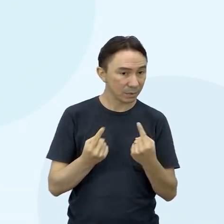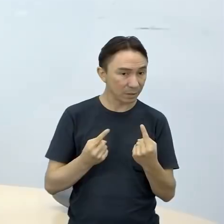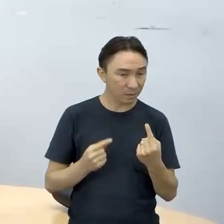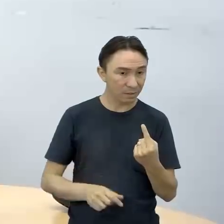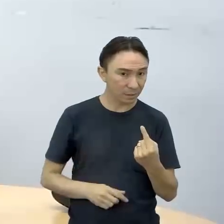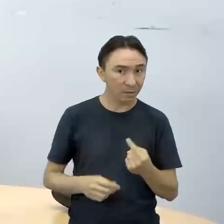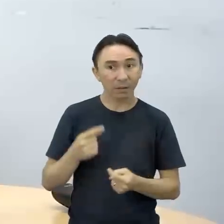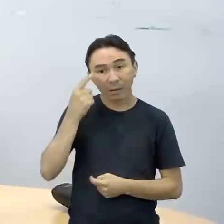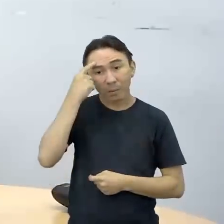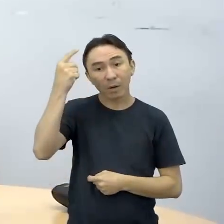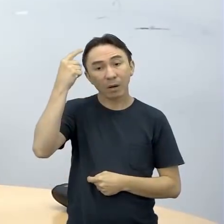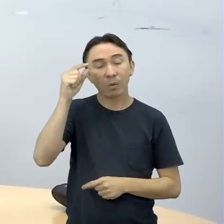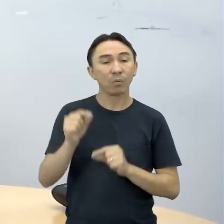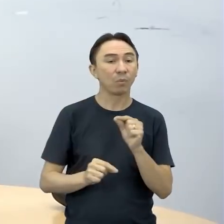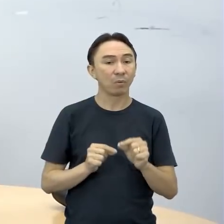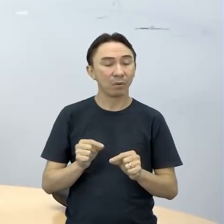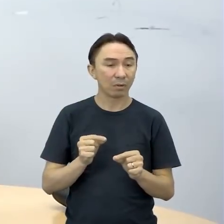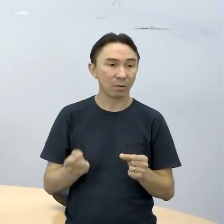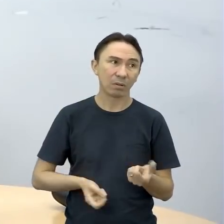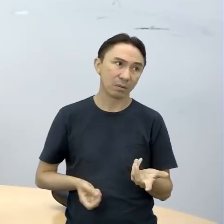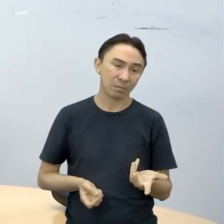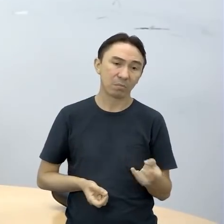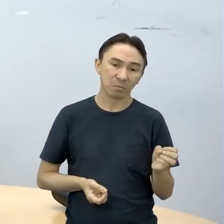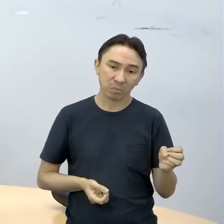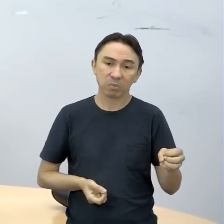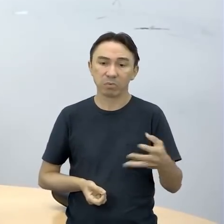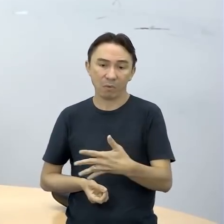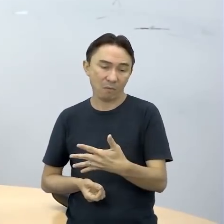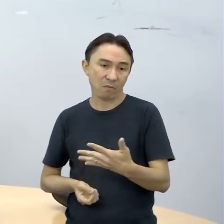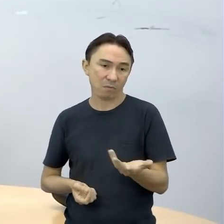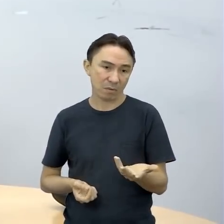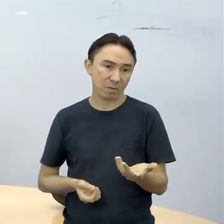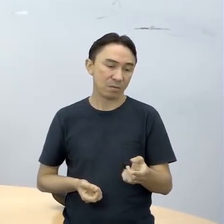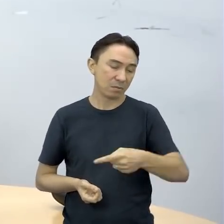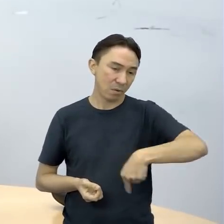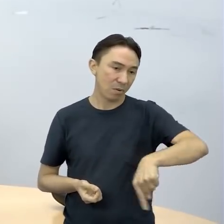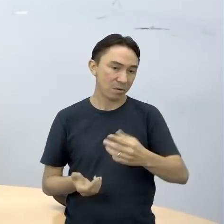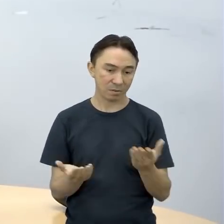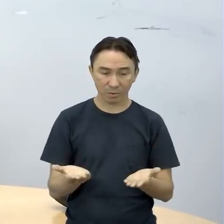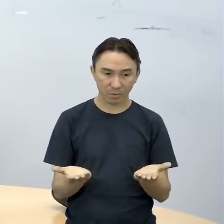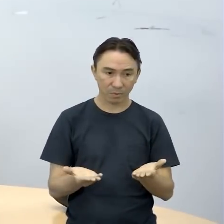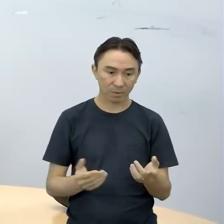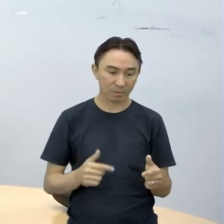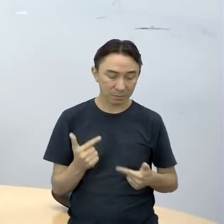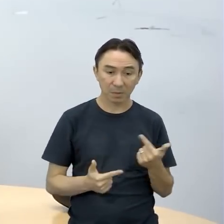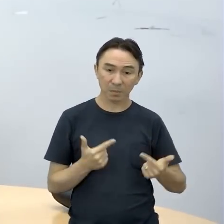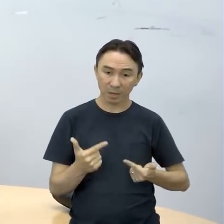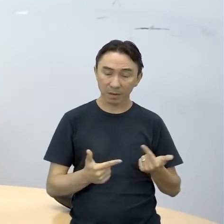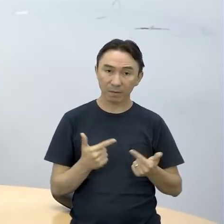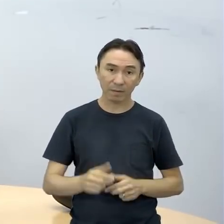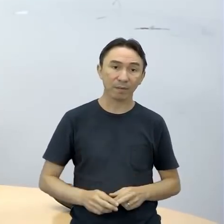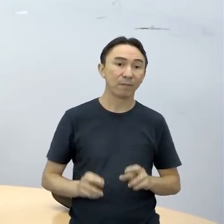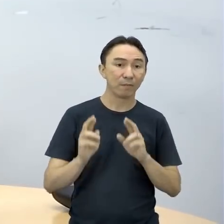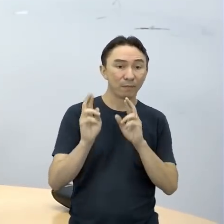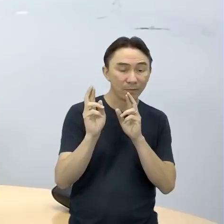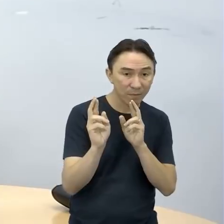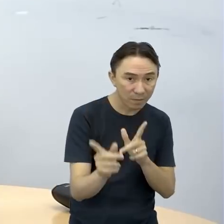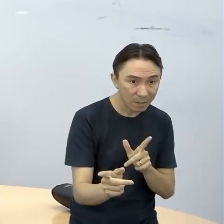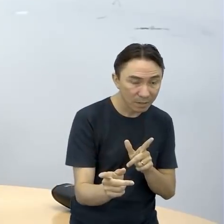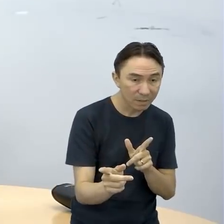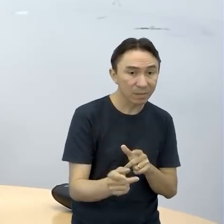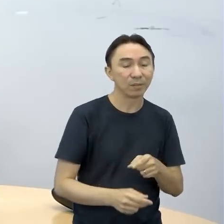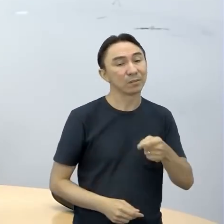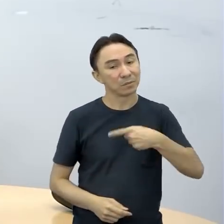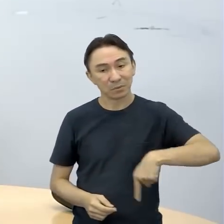para a gente, né? A gente está trabalhando, vai começar a trabalhar de uma maneira diferente, né? No caso de nós formadores, já estamos trabalhando, né,